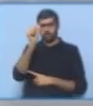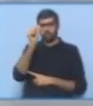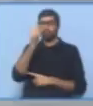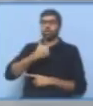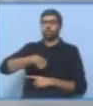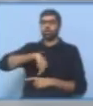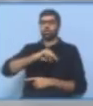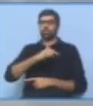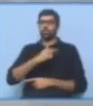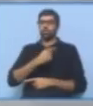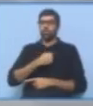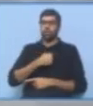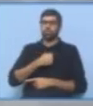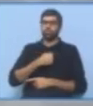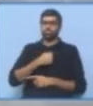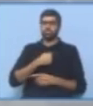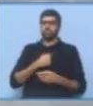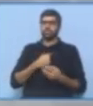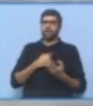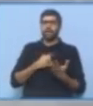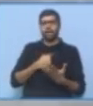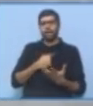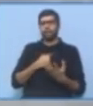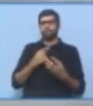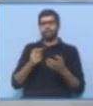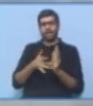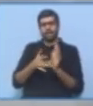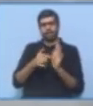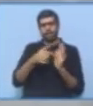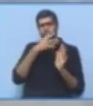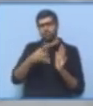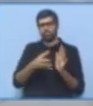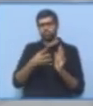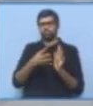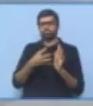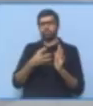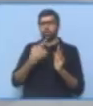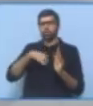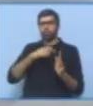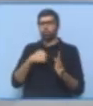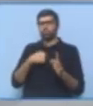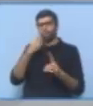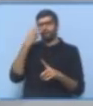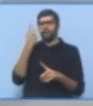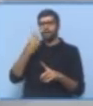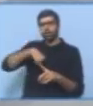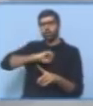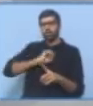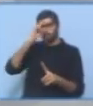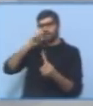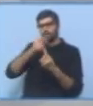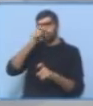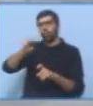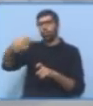nós passamos a incorporar mesmo esta parte do Evangelho que diz nós vivemos para o outro. Passa